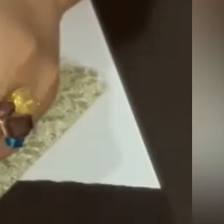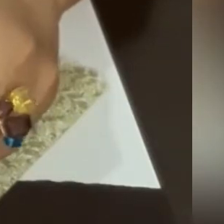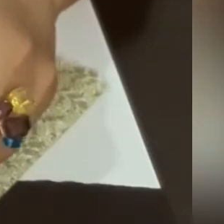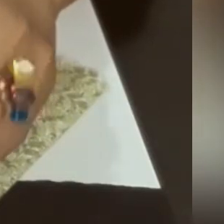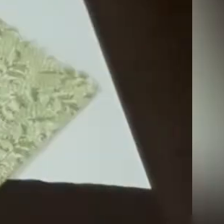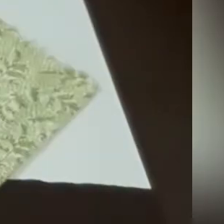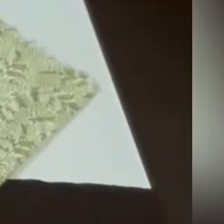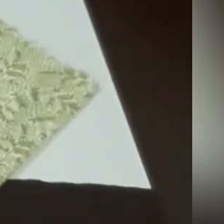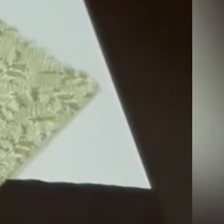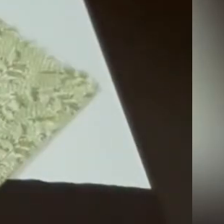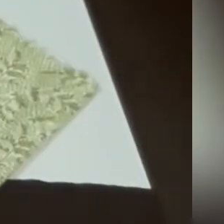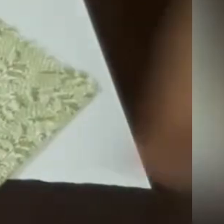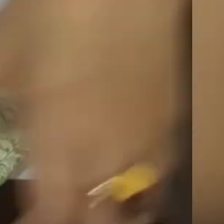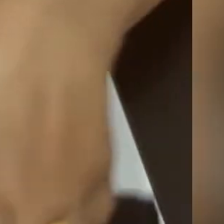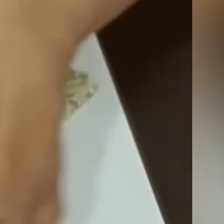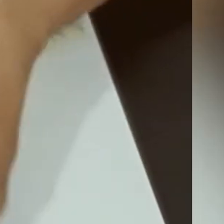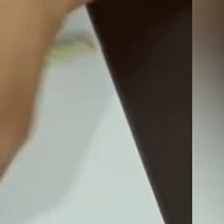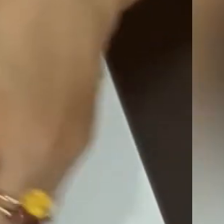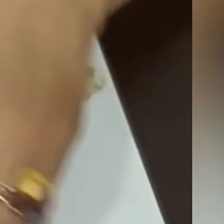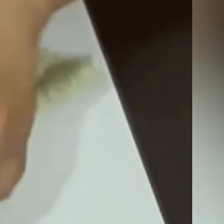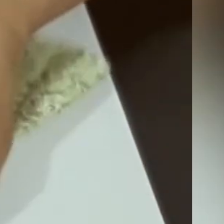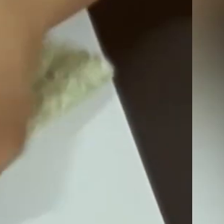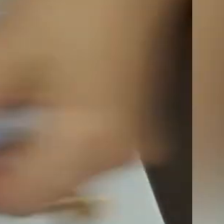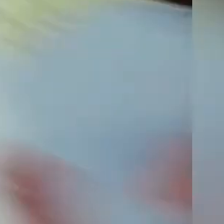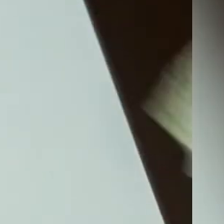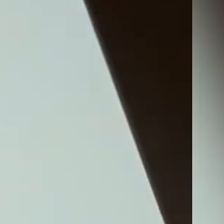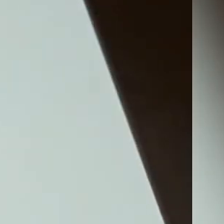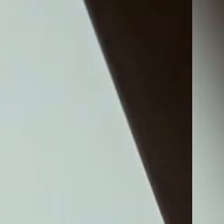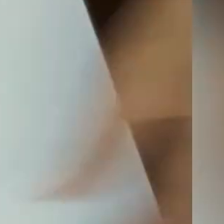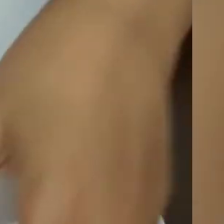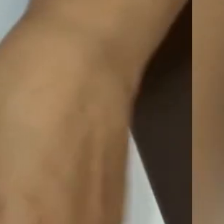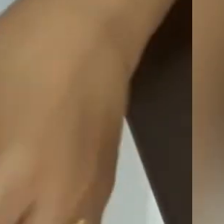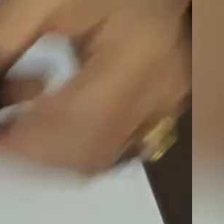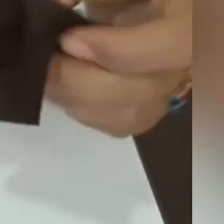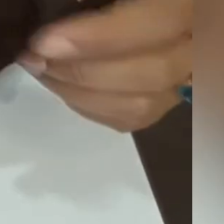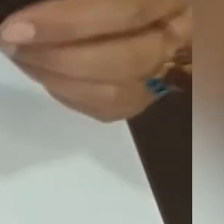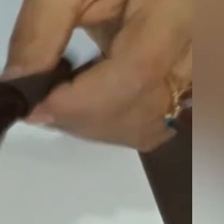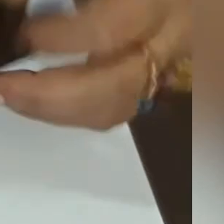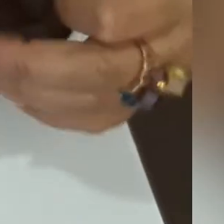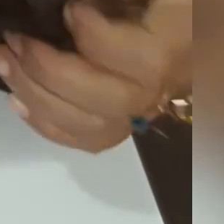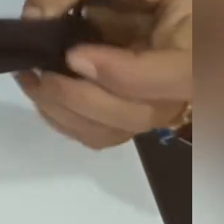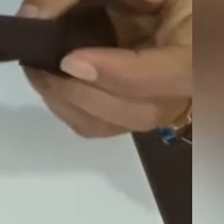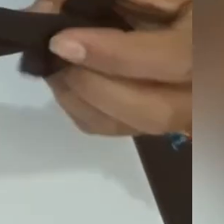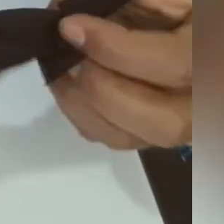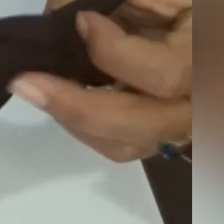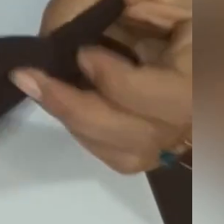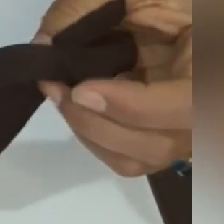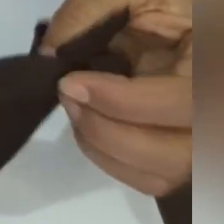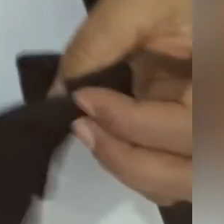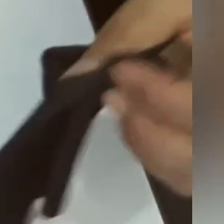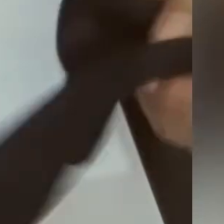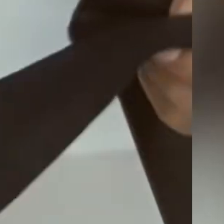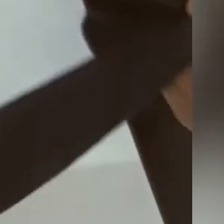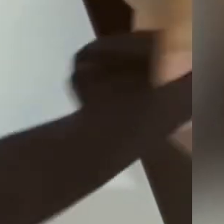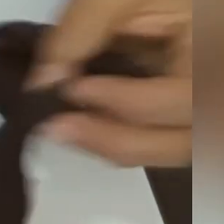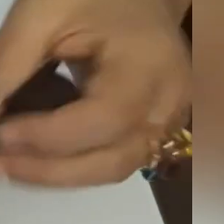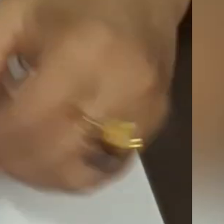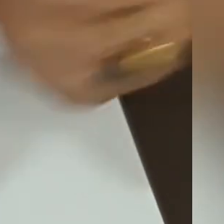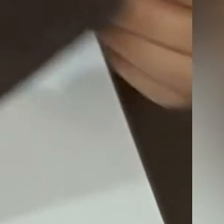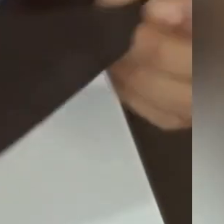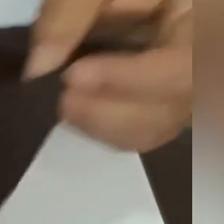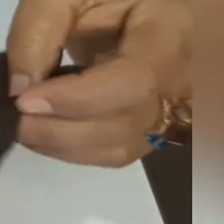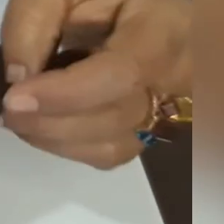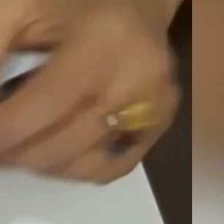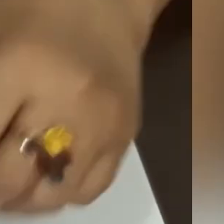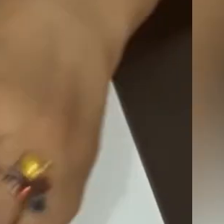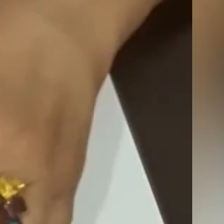tesoura. De preferência, esses tecidos aqui, se forem de malha, tipo de uma